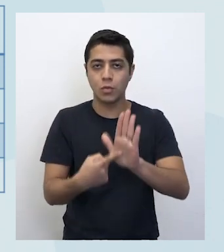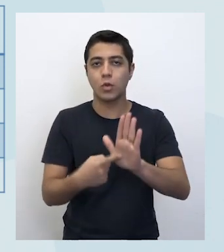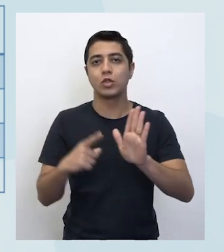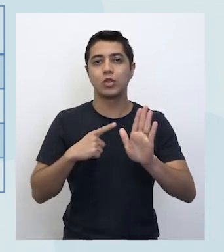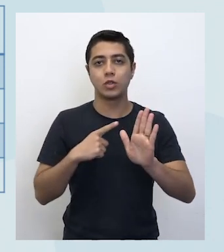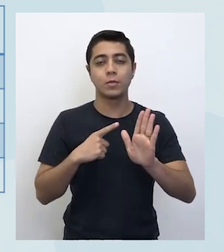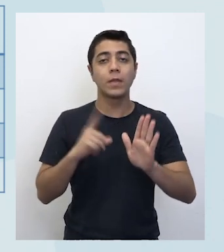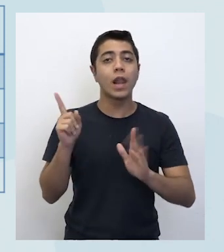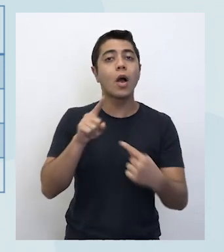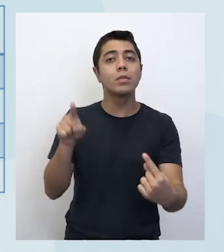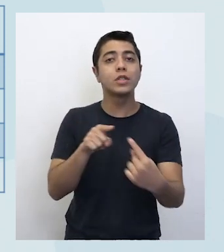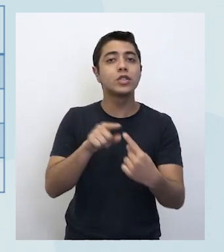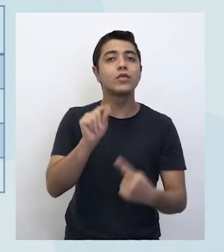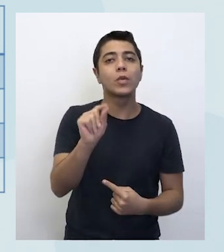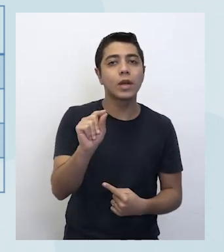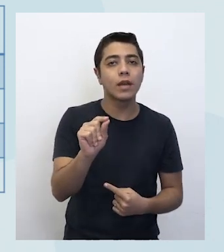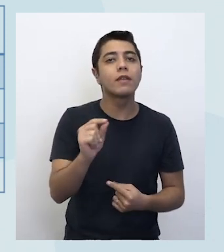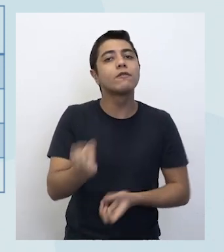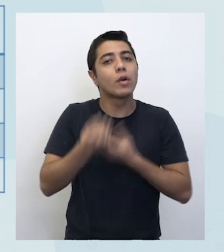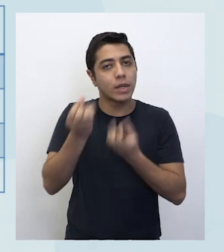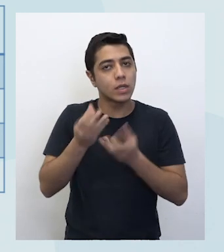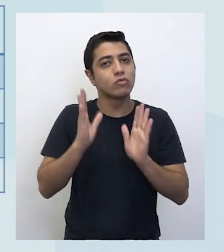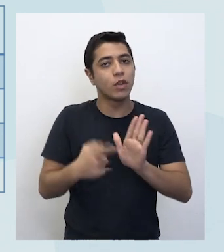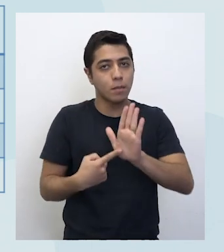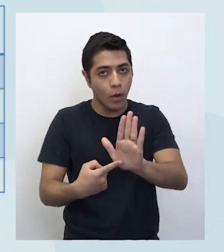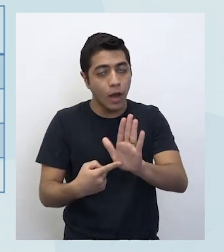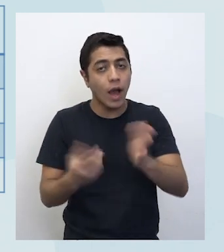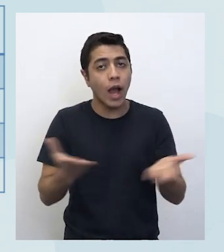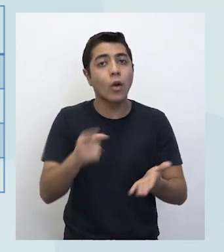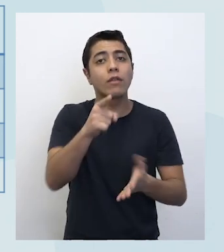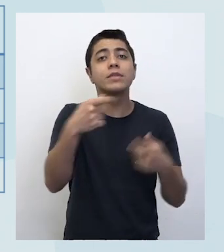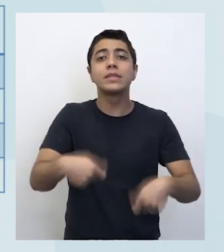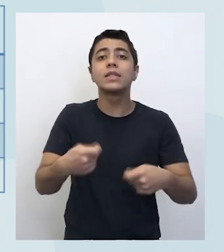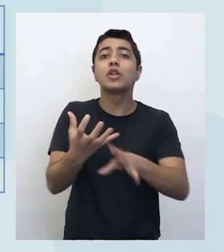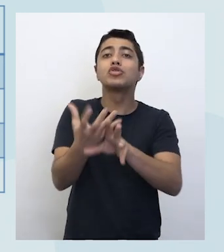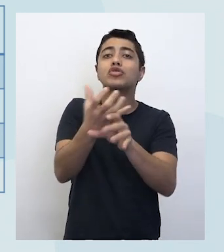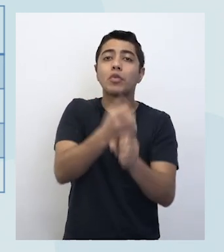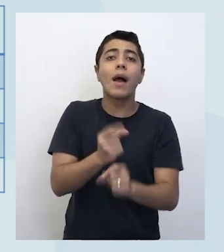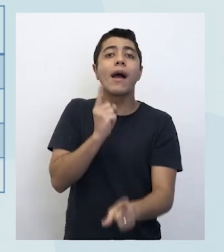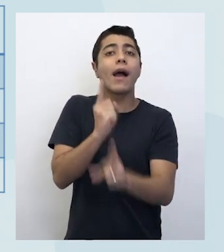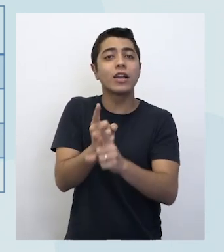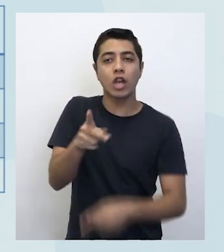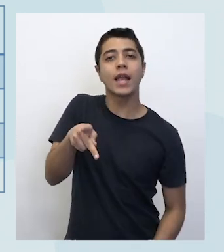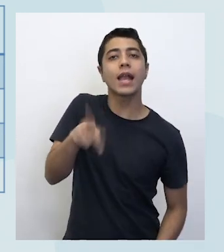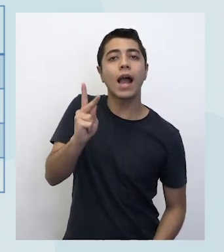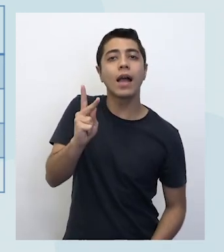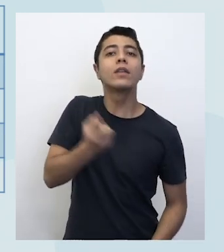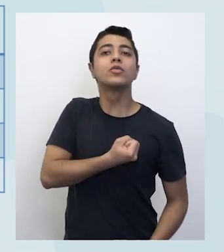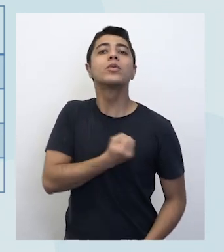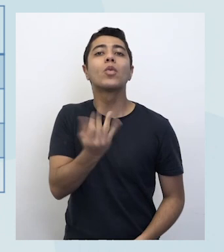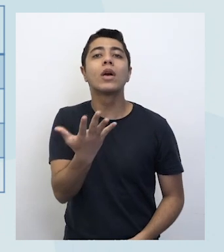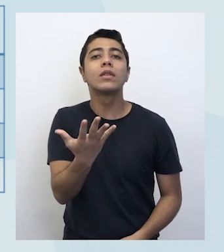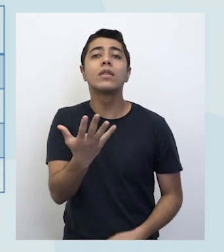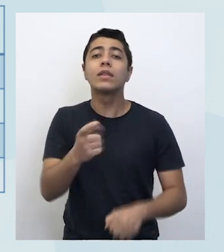ele quer, com base nesses dados, que você calcule a constante de equilíbrio desta reação. Eu vou